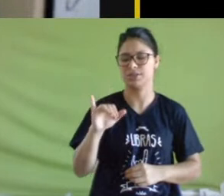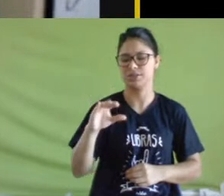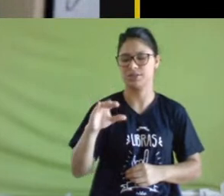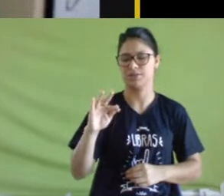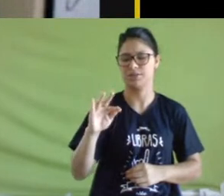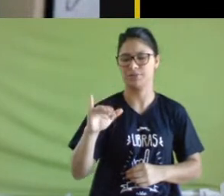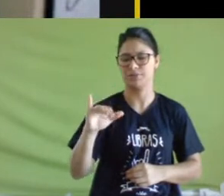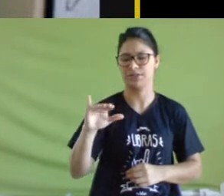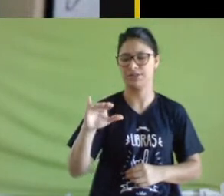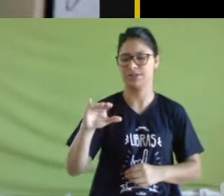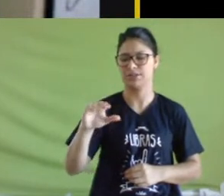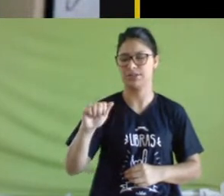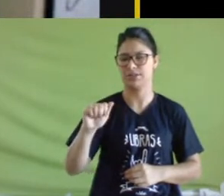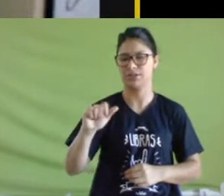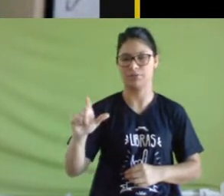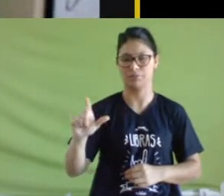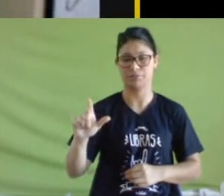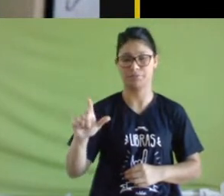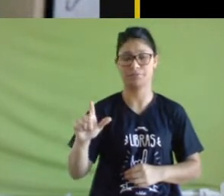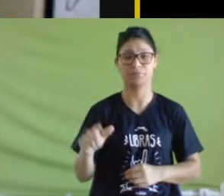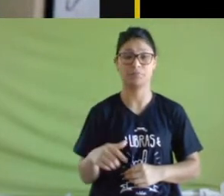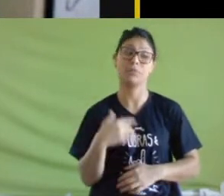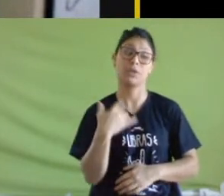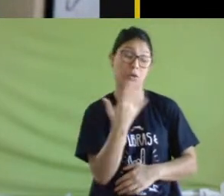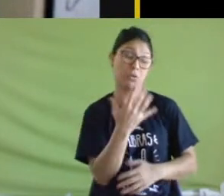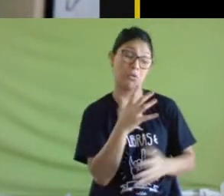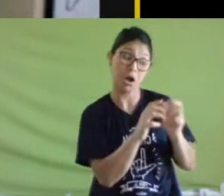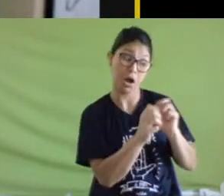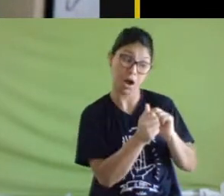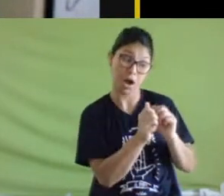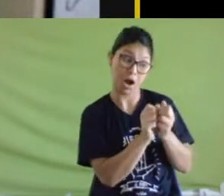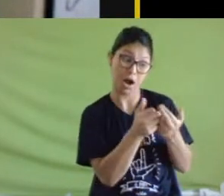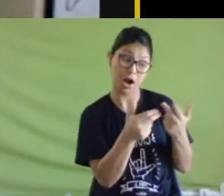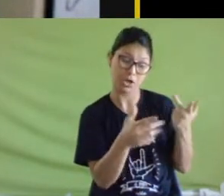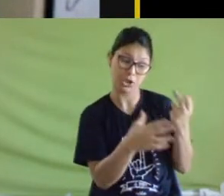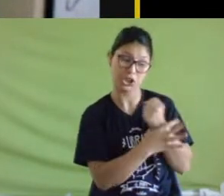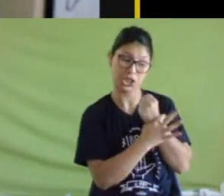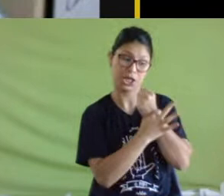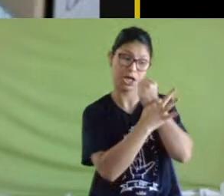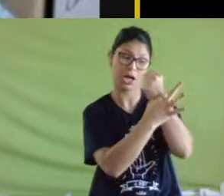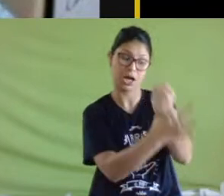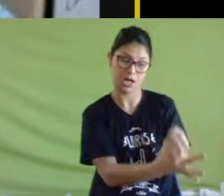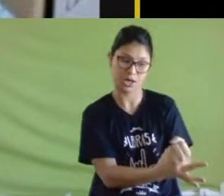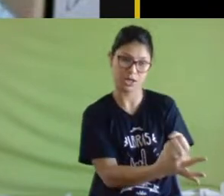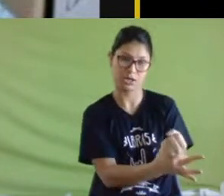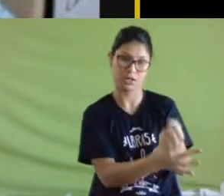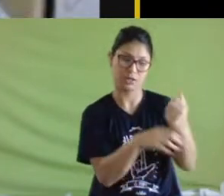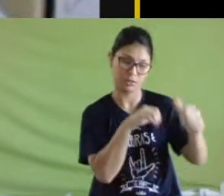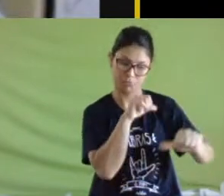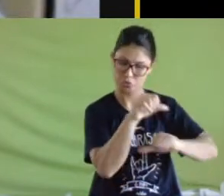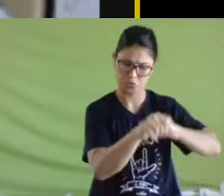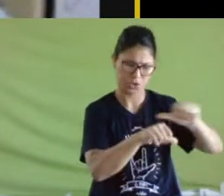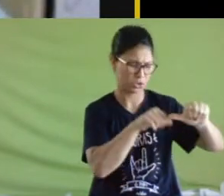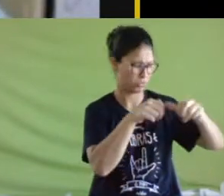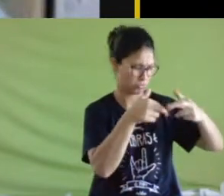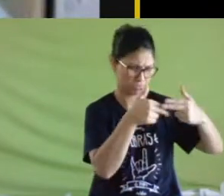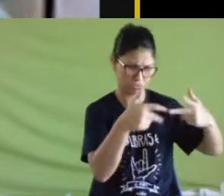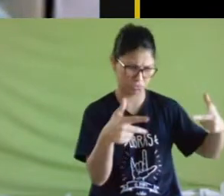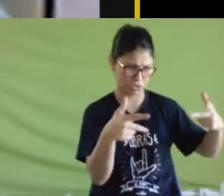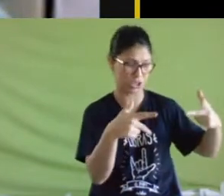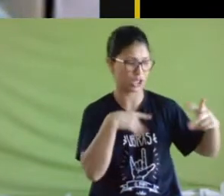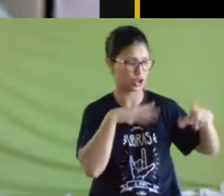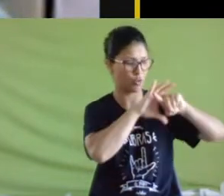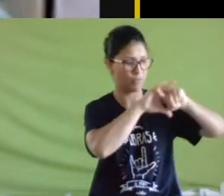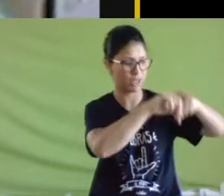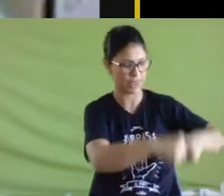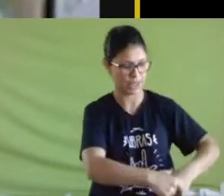o Velho disse para o Temístocles que essa arte garantia a lembrança de todas as coisas. Quem dominava essa arte era